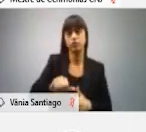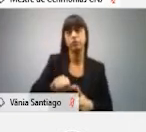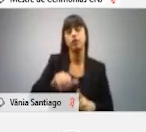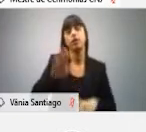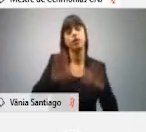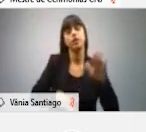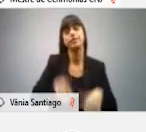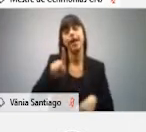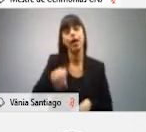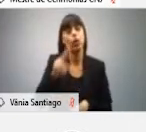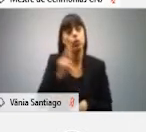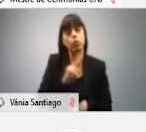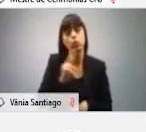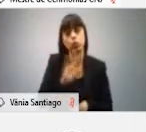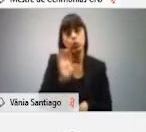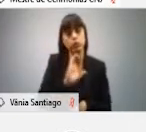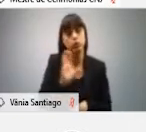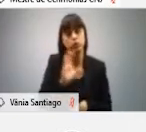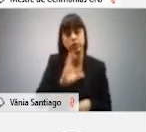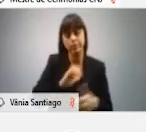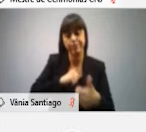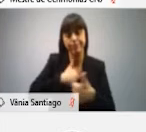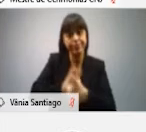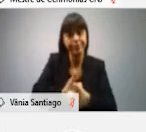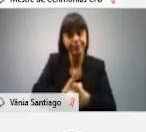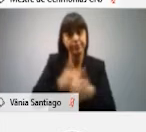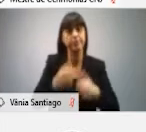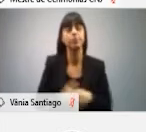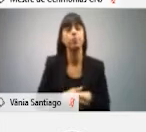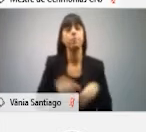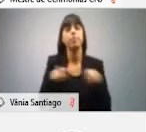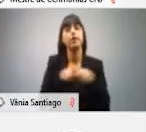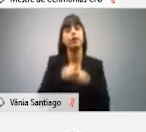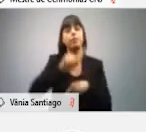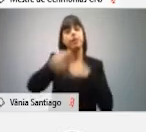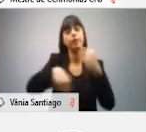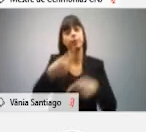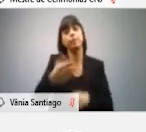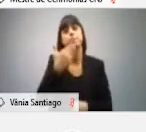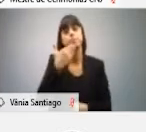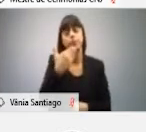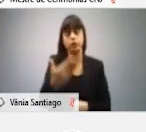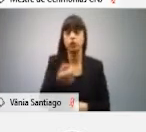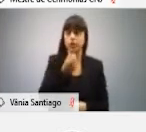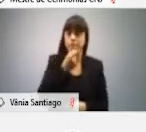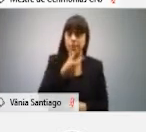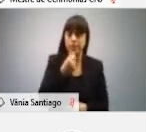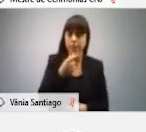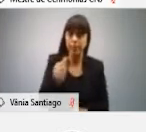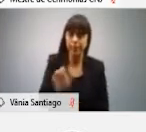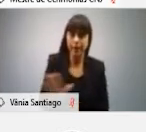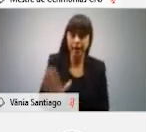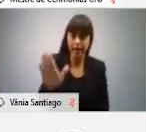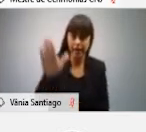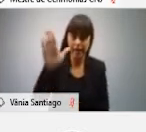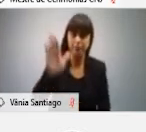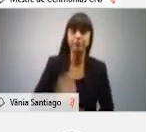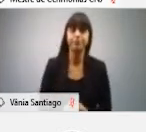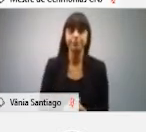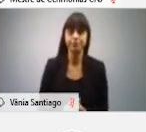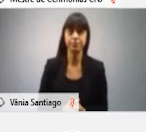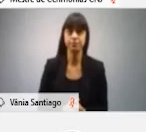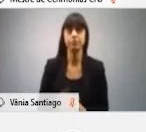uma urgência. Na sequência, nós temos pedidos de medicamentos de alto custo, este é o